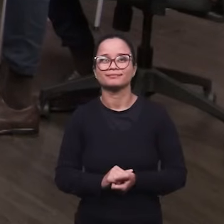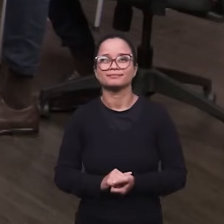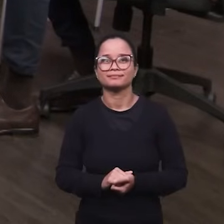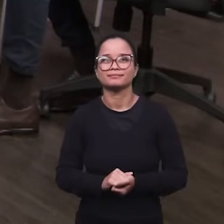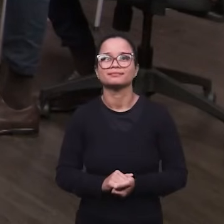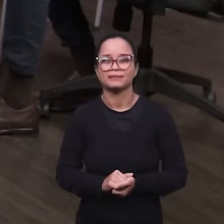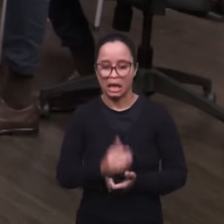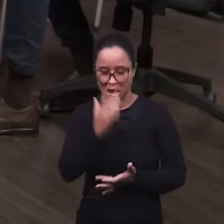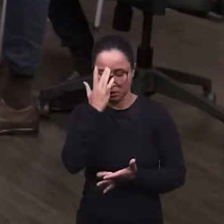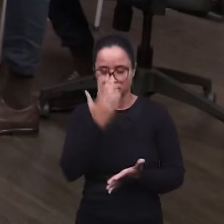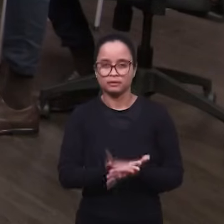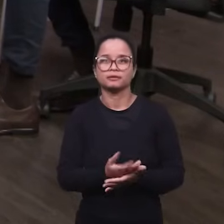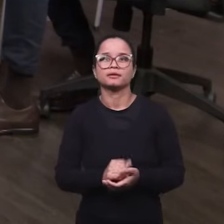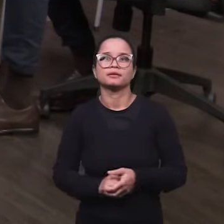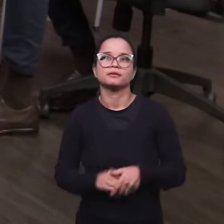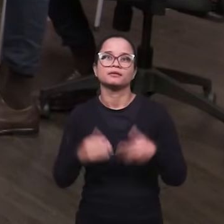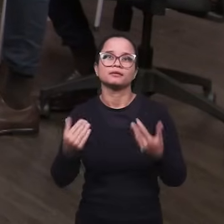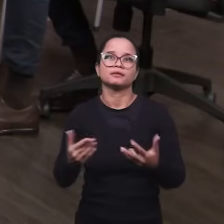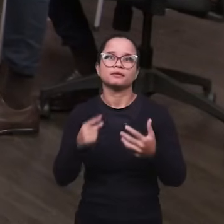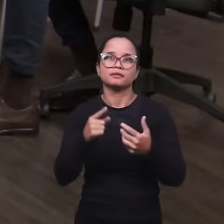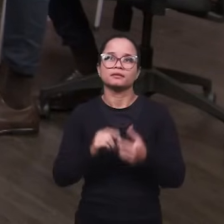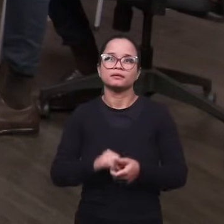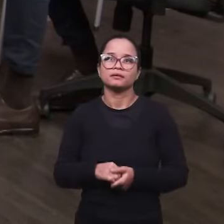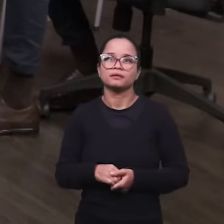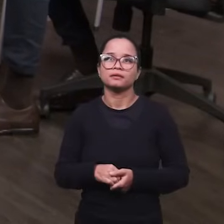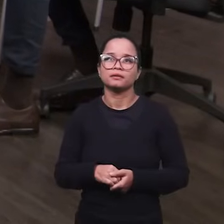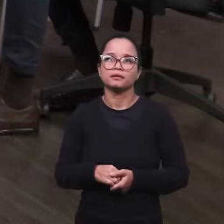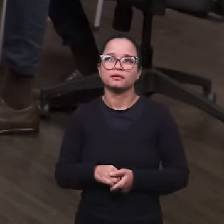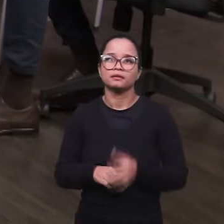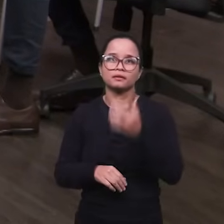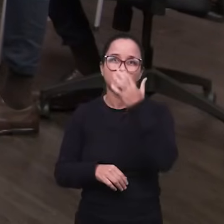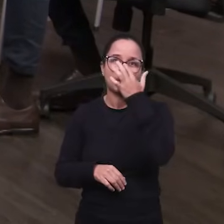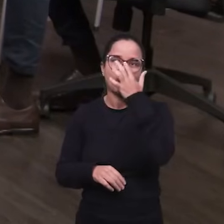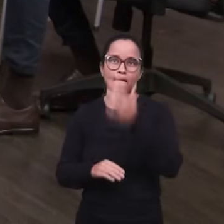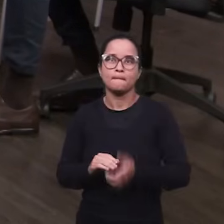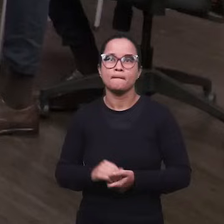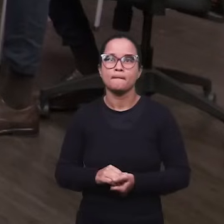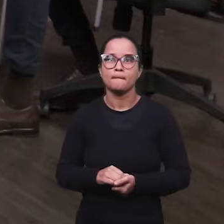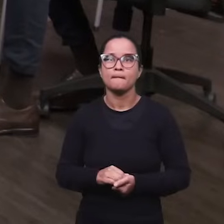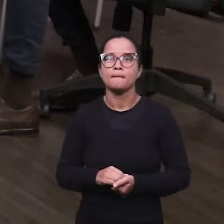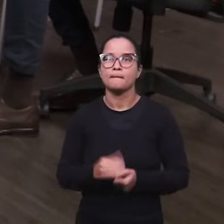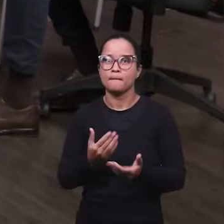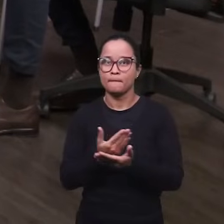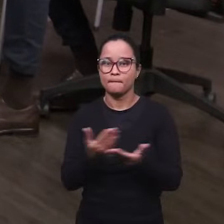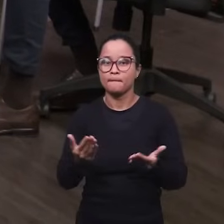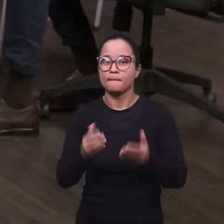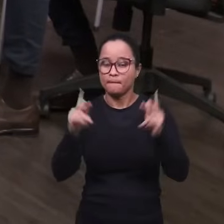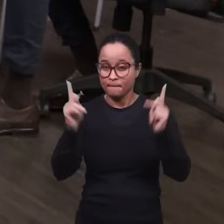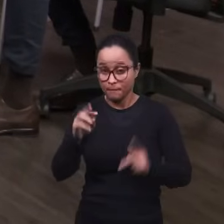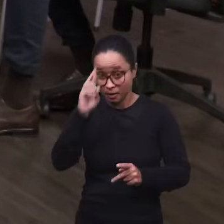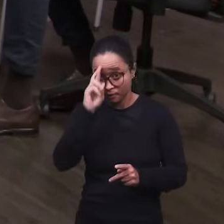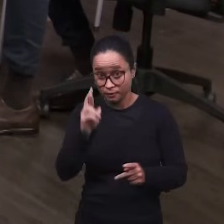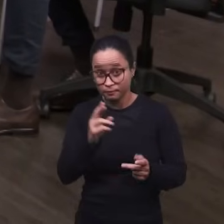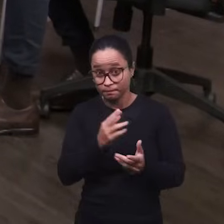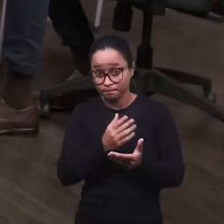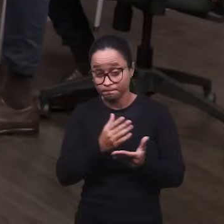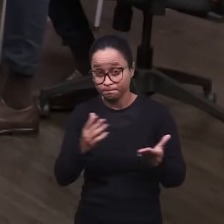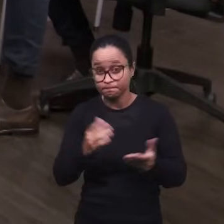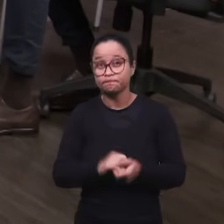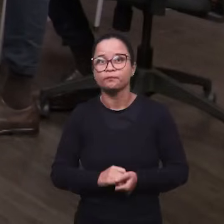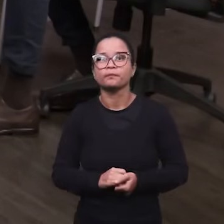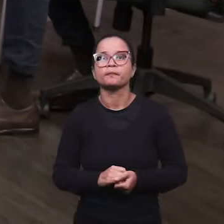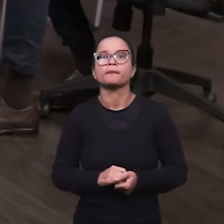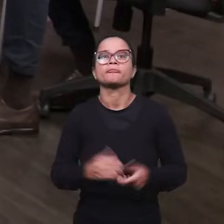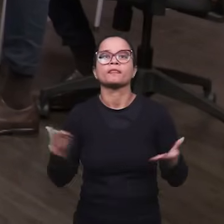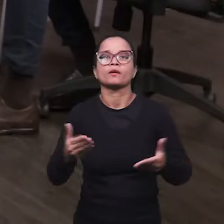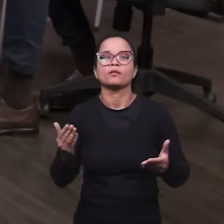chega rápido. Creiam. Vamos lá, Rafael. Bruno também tem uma pergunta? Paz do Senhor. Pai do Senhor. Doutora Carla, hoje eu faço